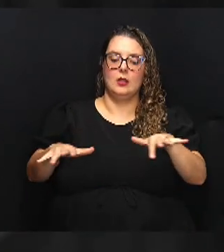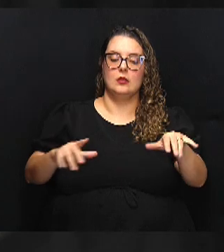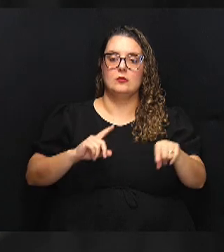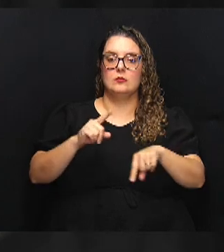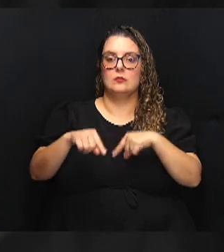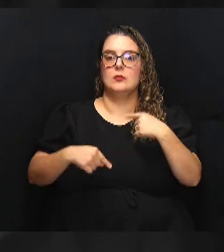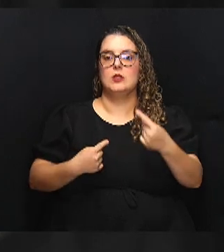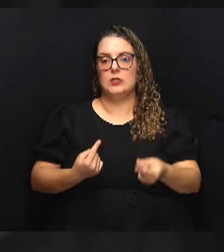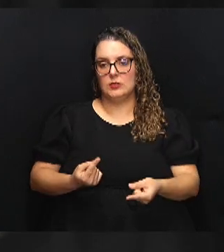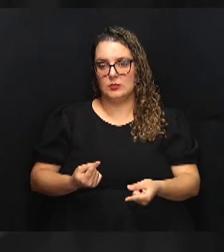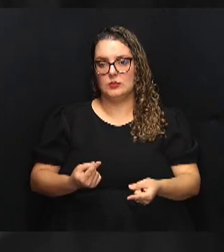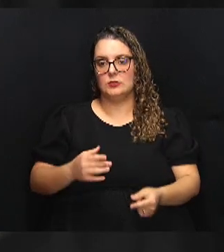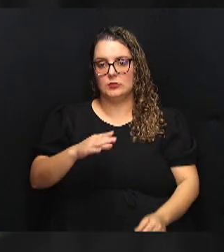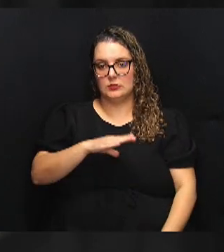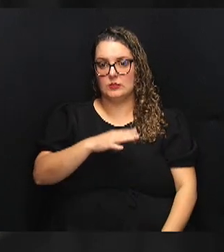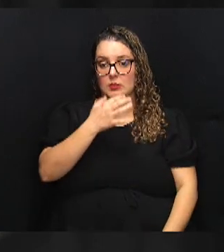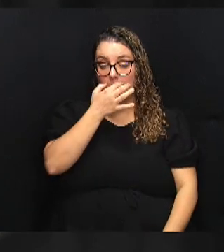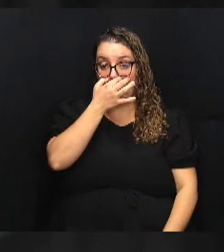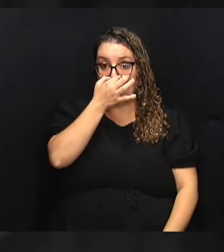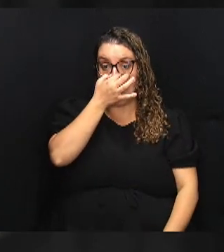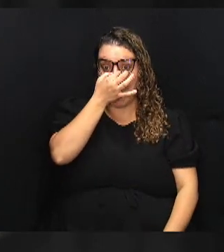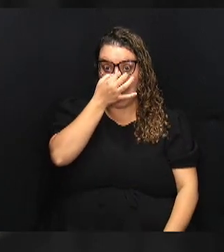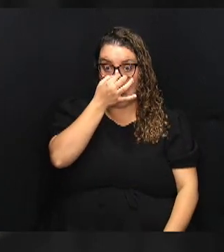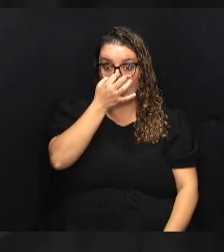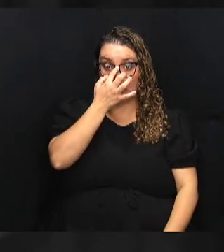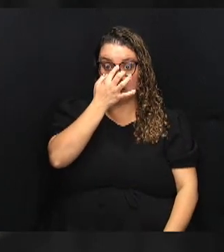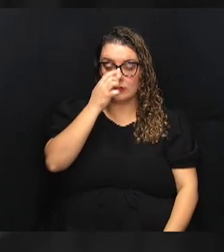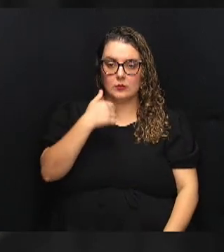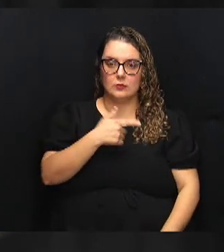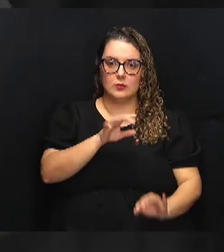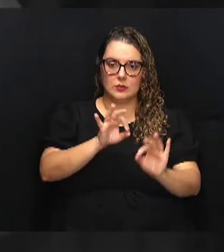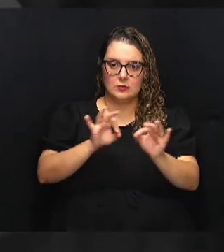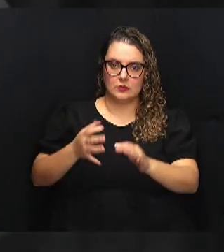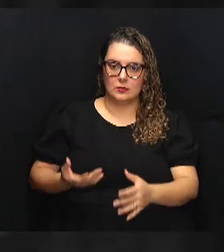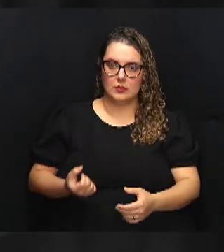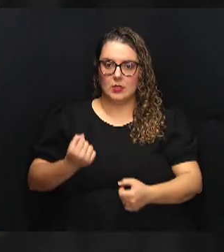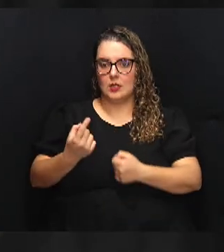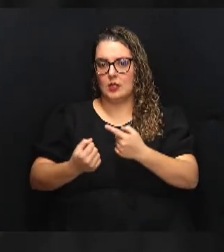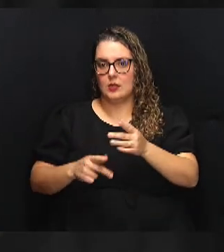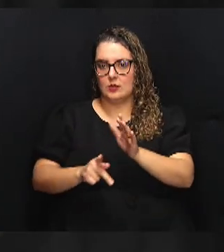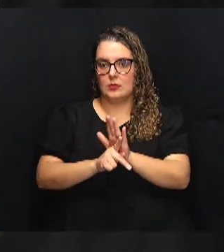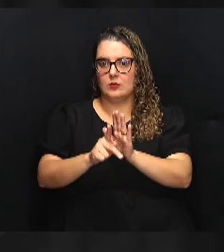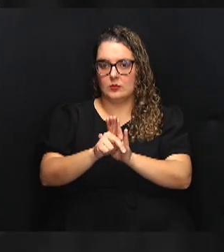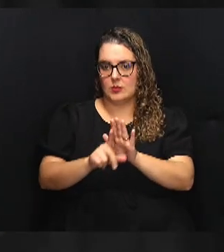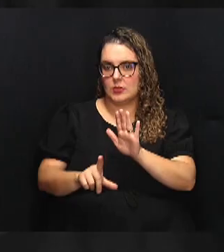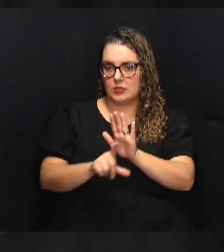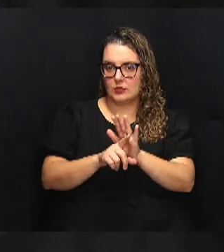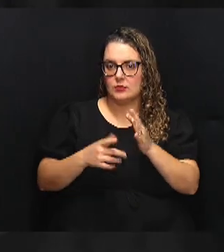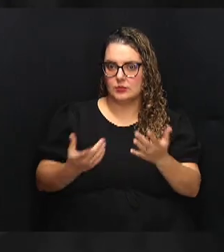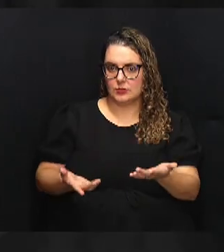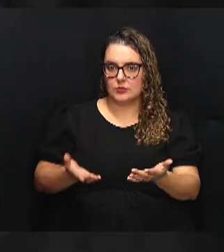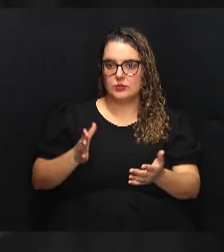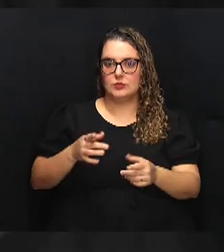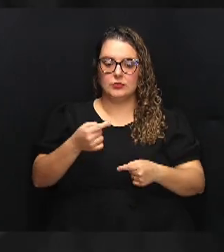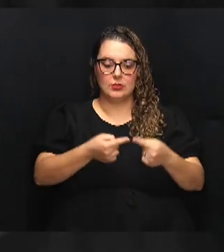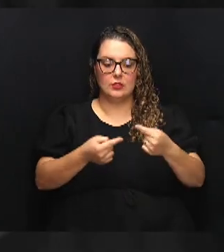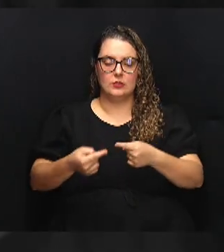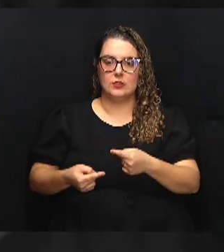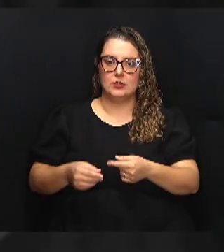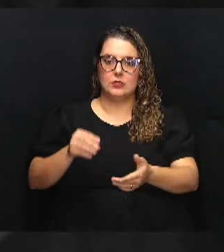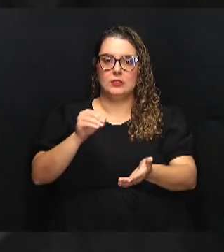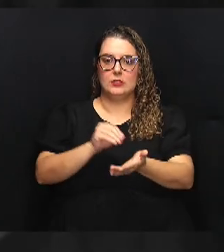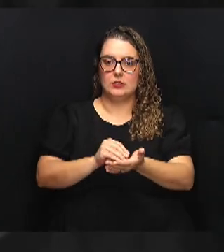outras cidades. Nós já estamos elaborando alguns projetos de leis, né, que já foram discutidos nessa